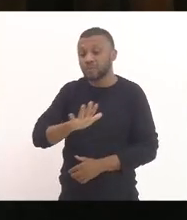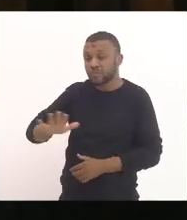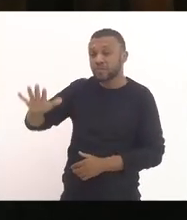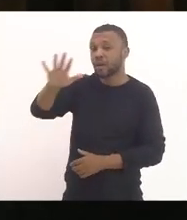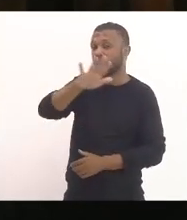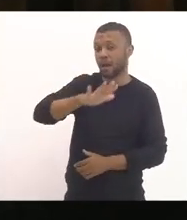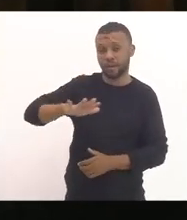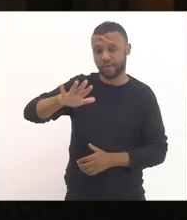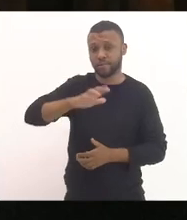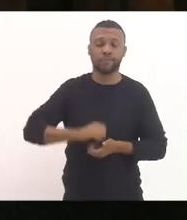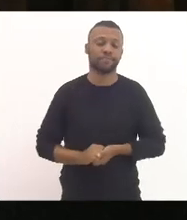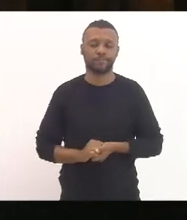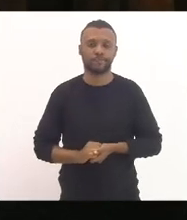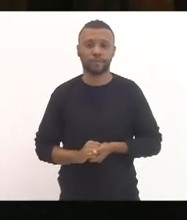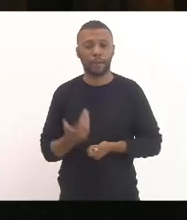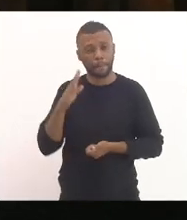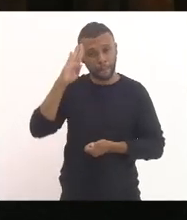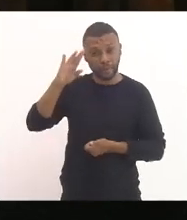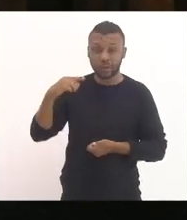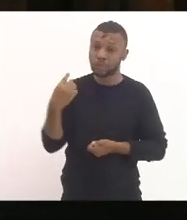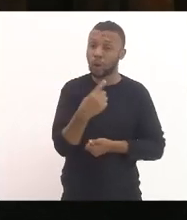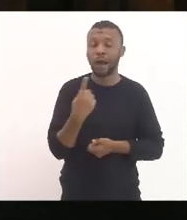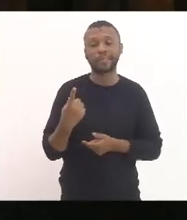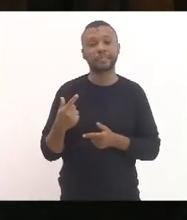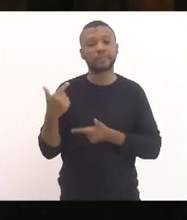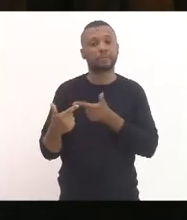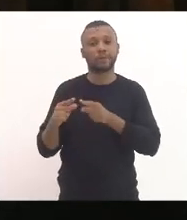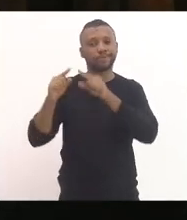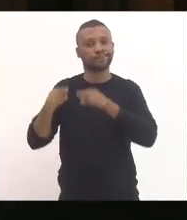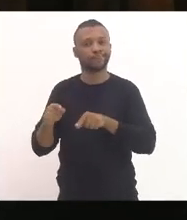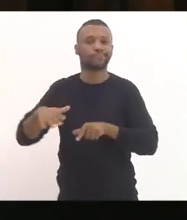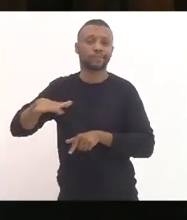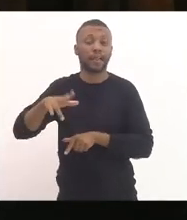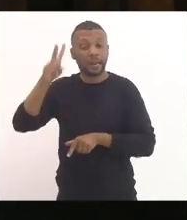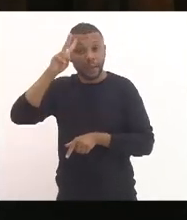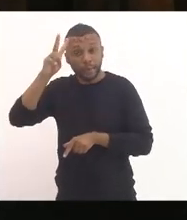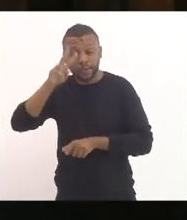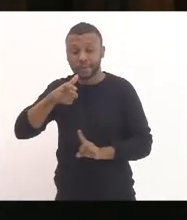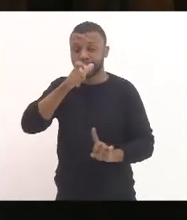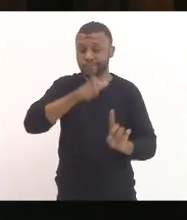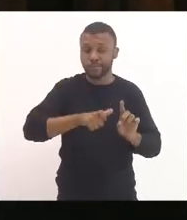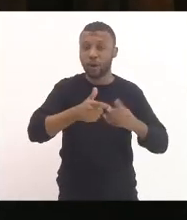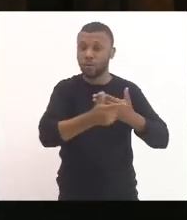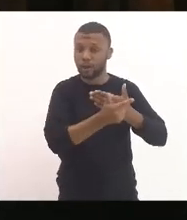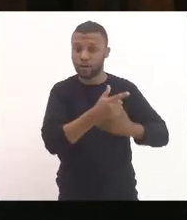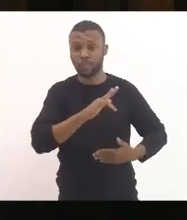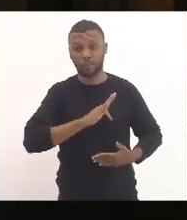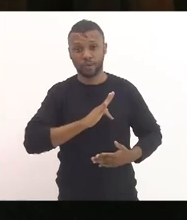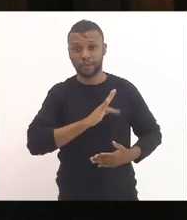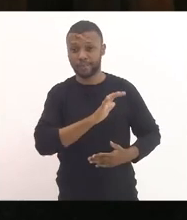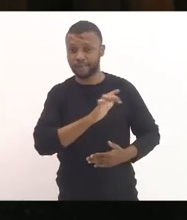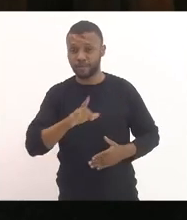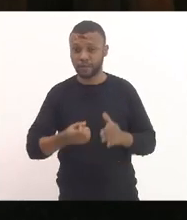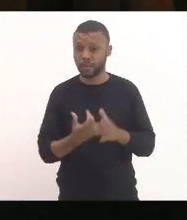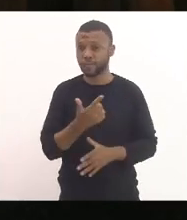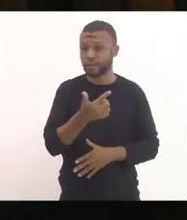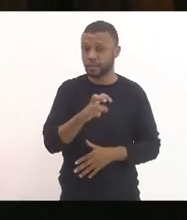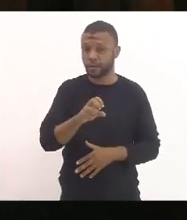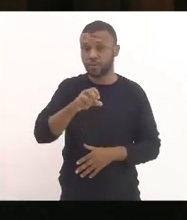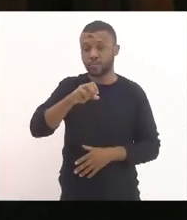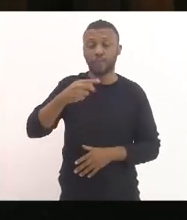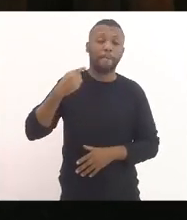principalmente nós da silagem Lembrando que os Comissários de polícia foi instituído em 25 de Mayo de